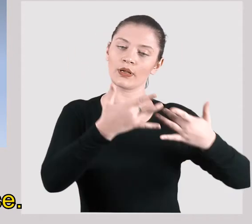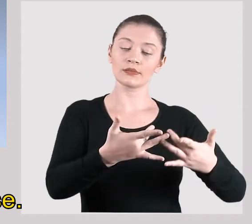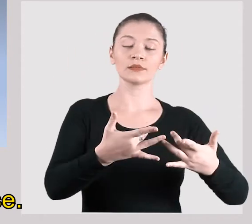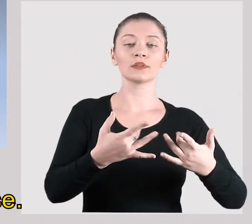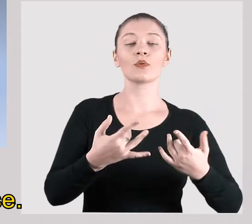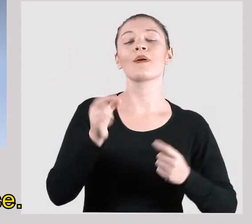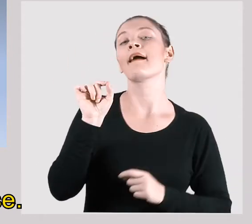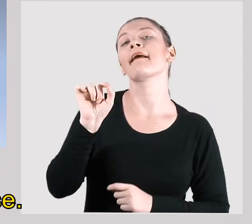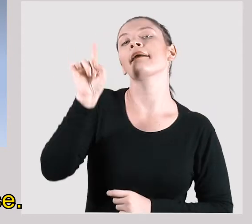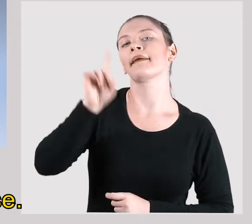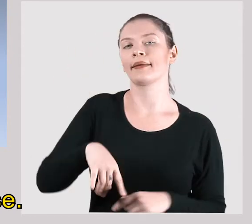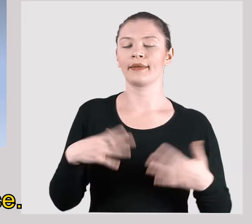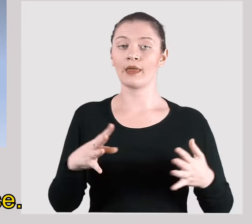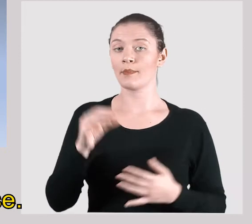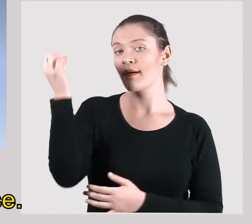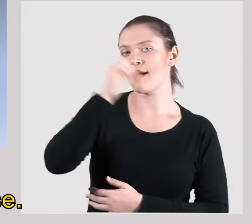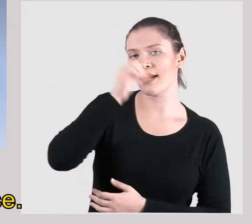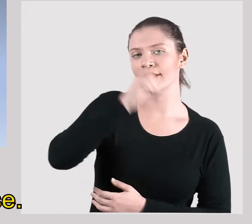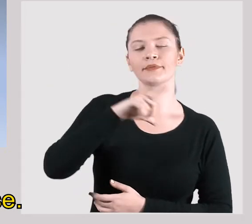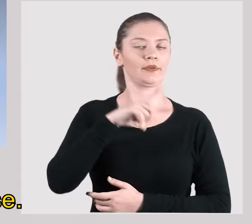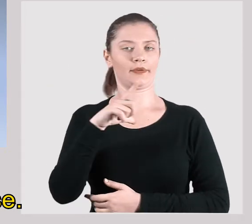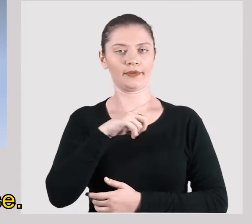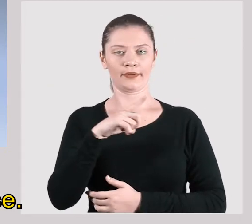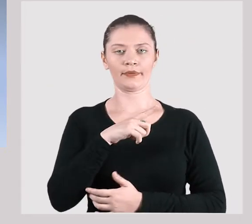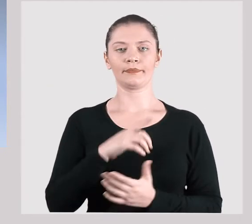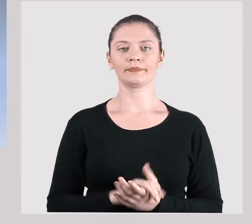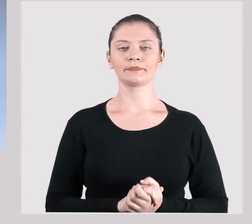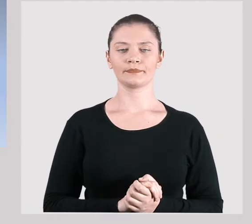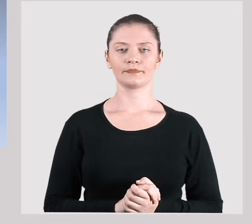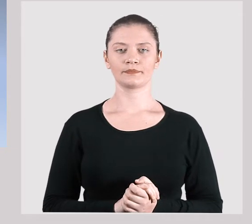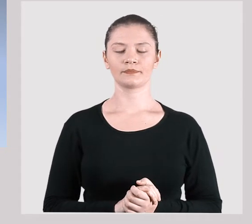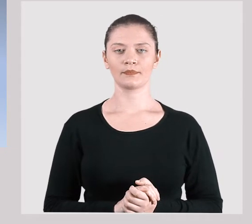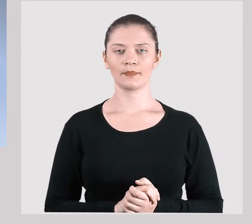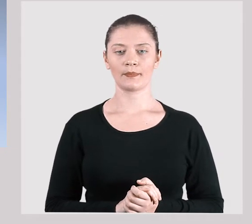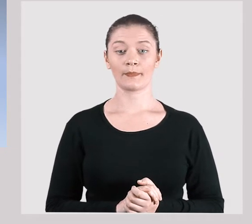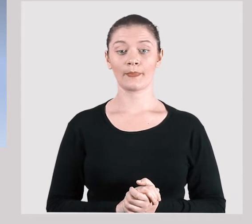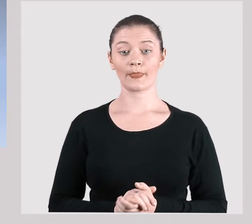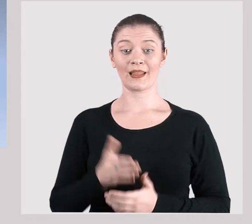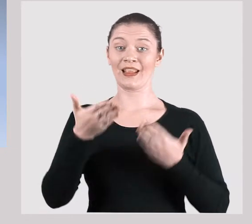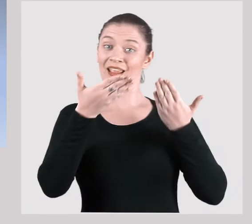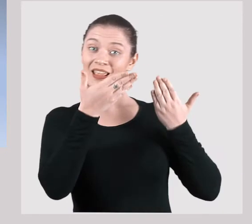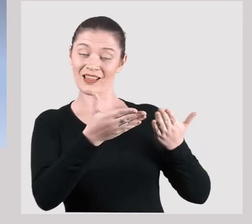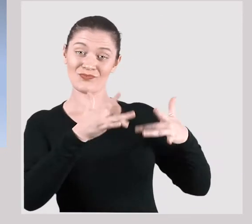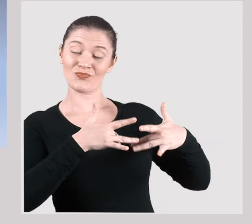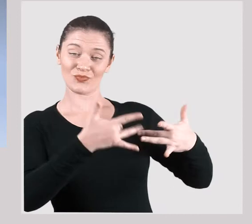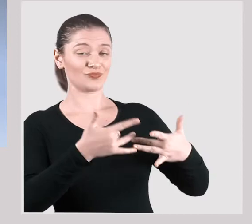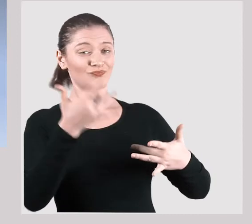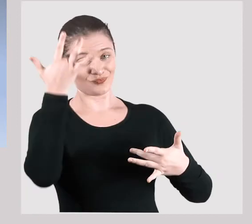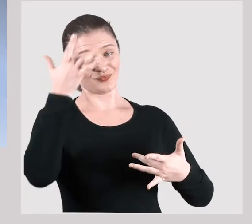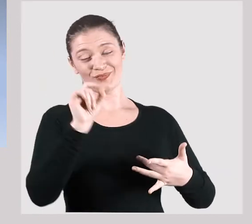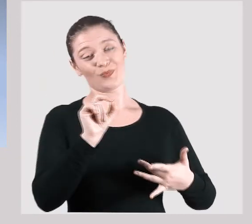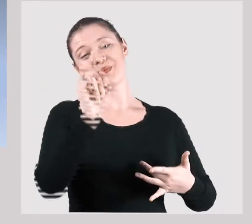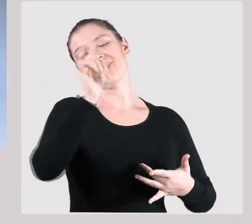respeito poder controlar os conflitos de interesse. Aqui a gente não sabe quem é esse doador anônimo, então